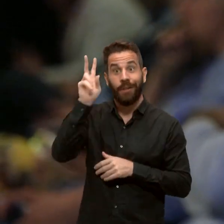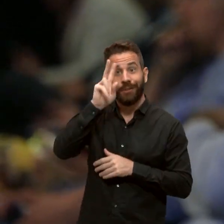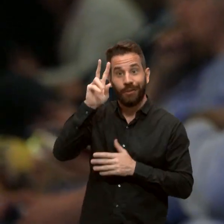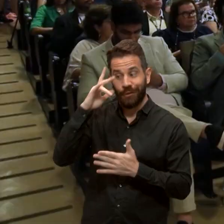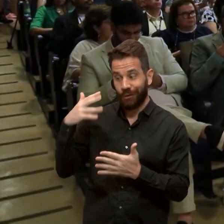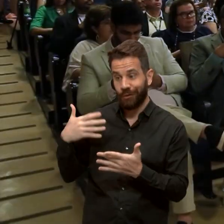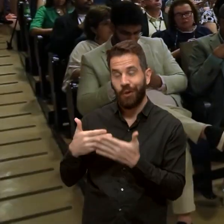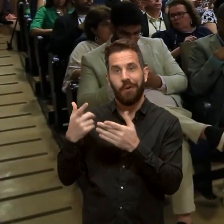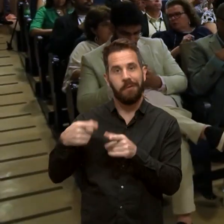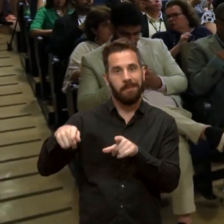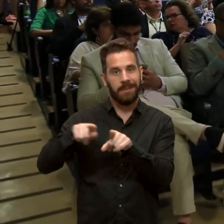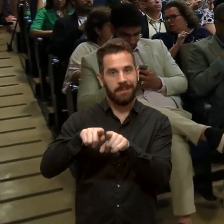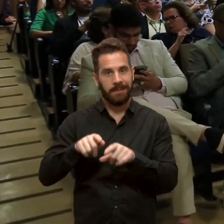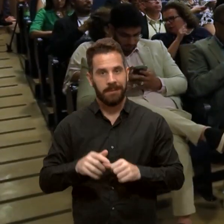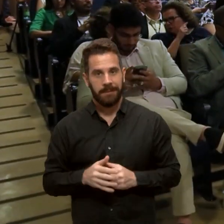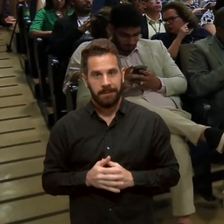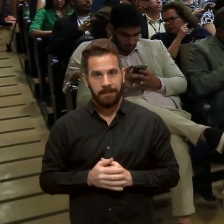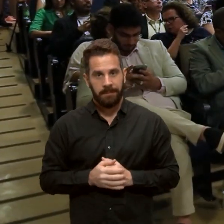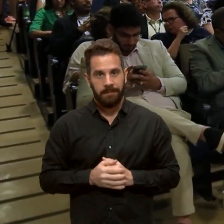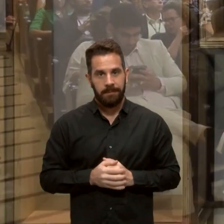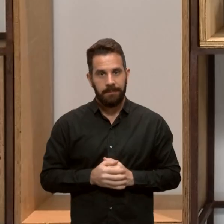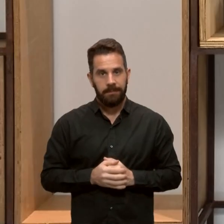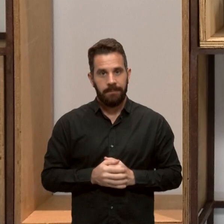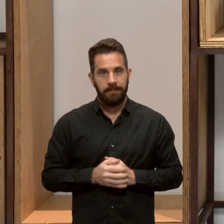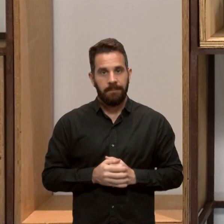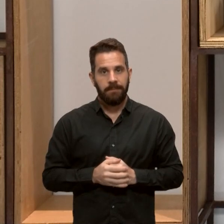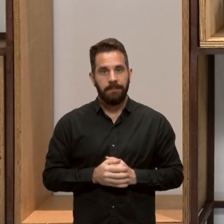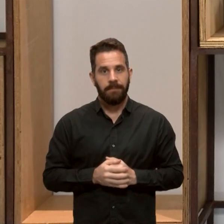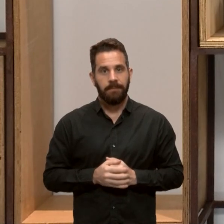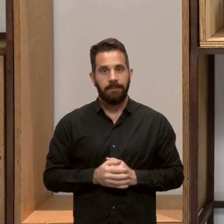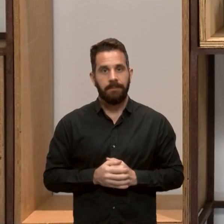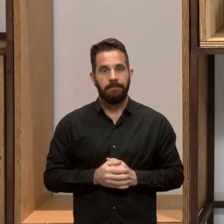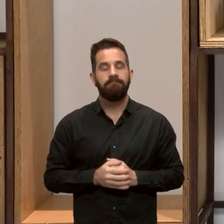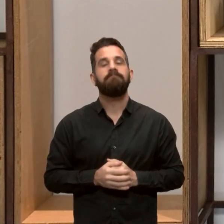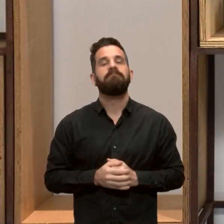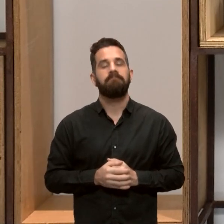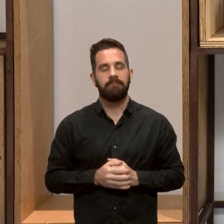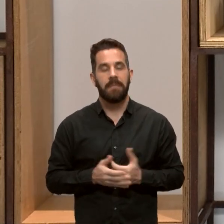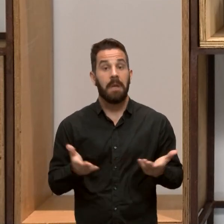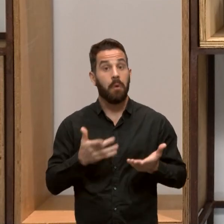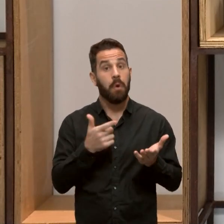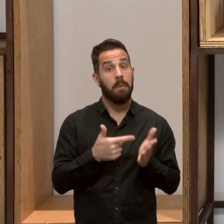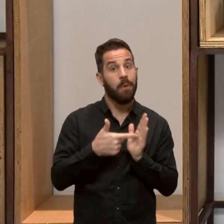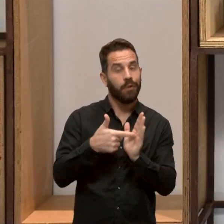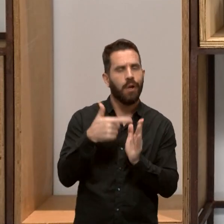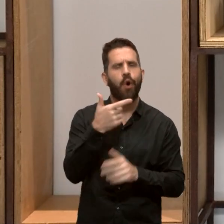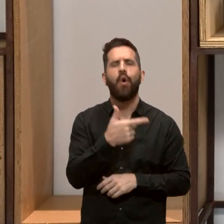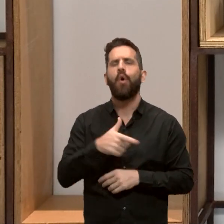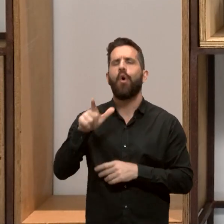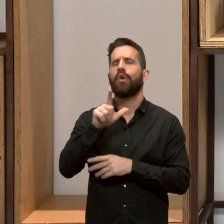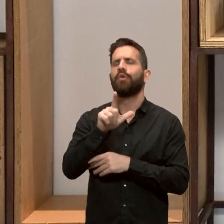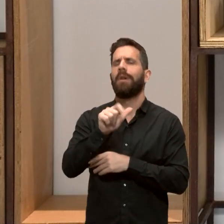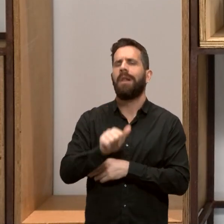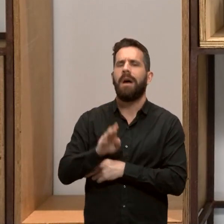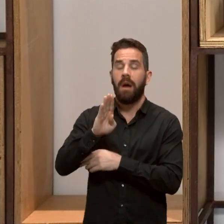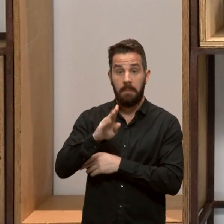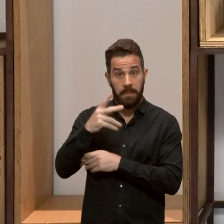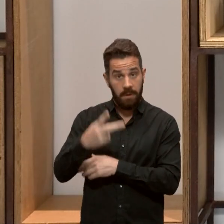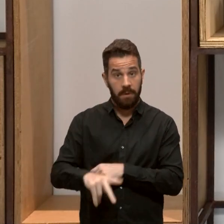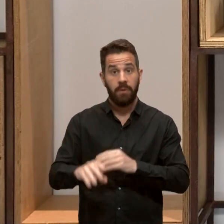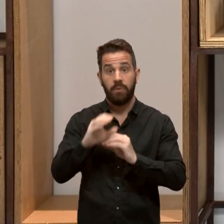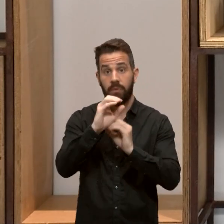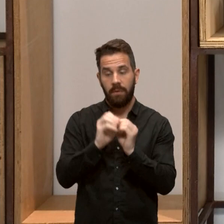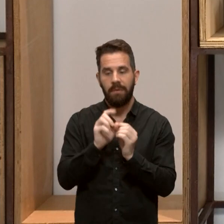conjunto. Vamos te mostrar outro laboratório da UFG, o